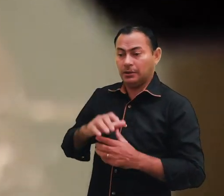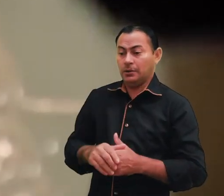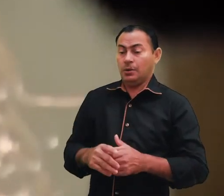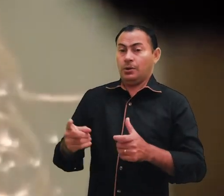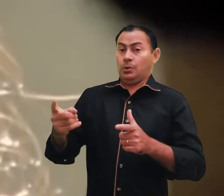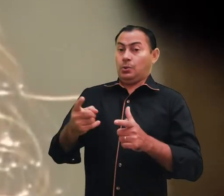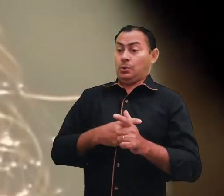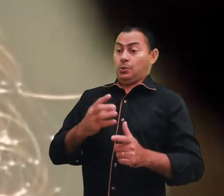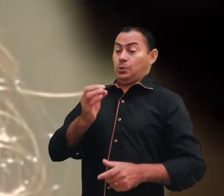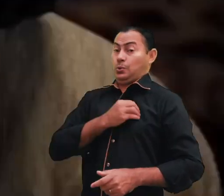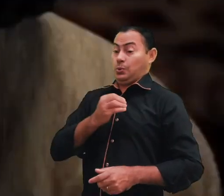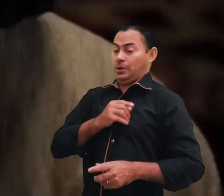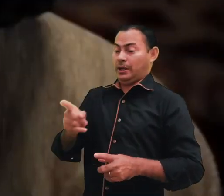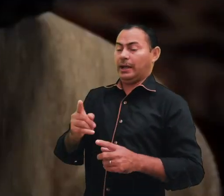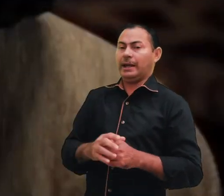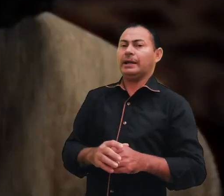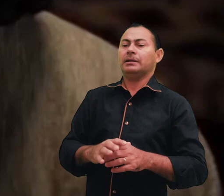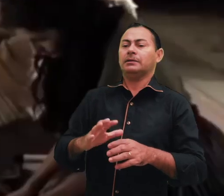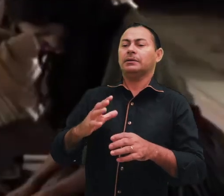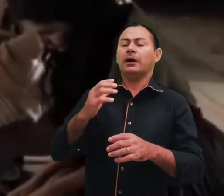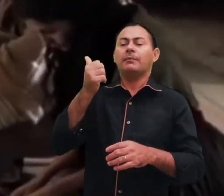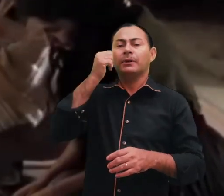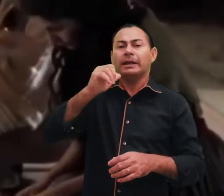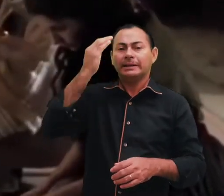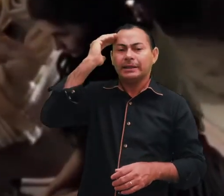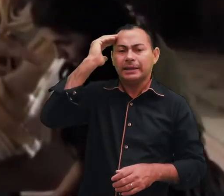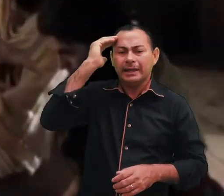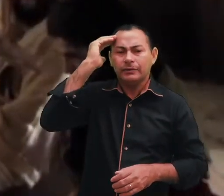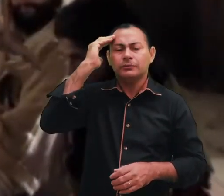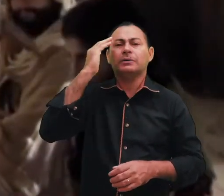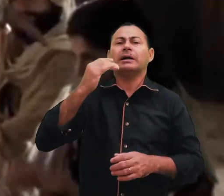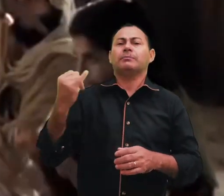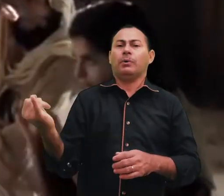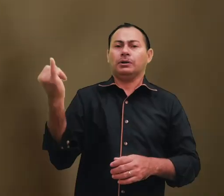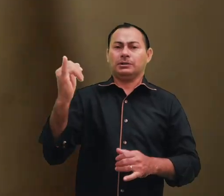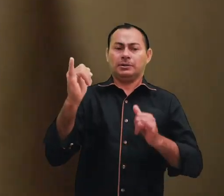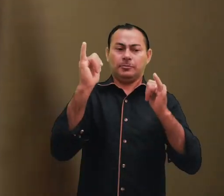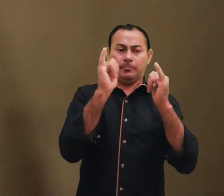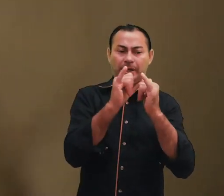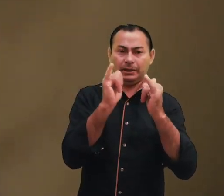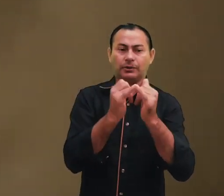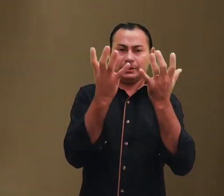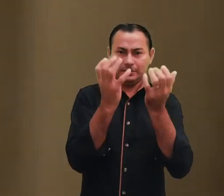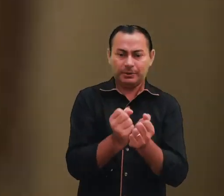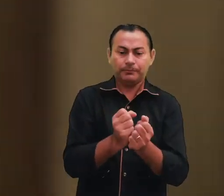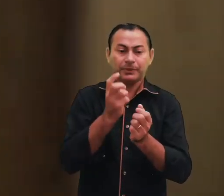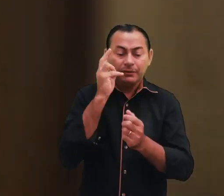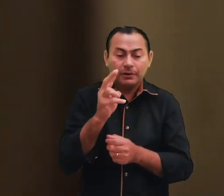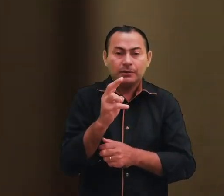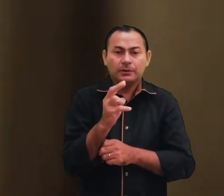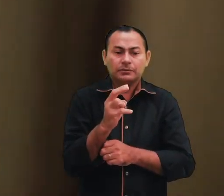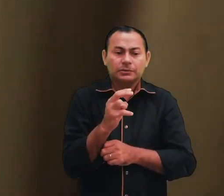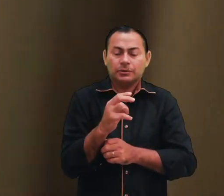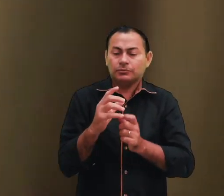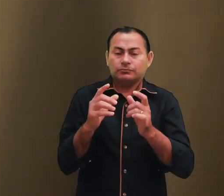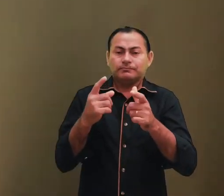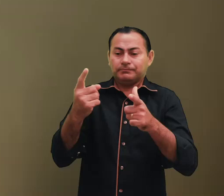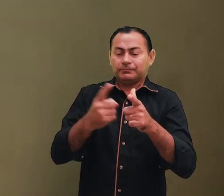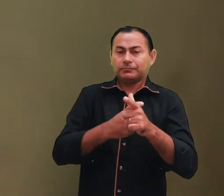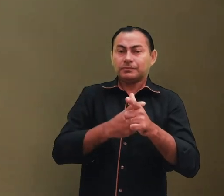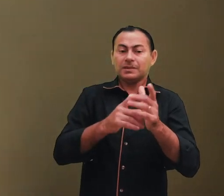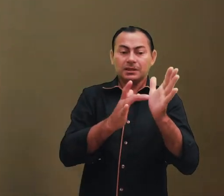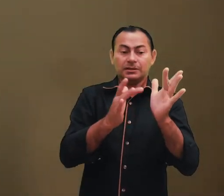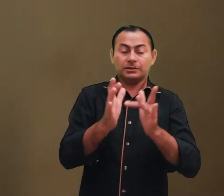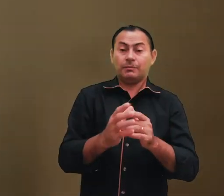débito muito grande e quando ela entendeu a dimensão do perdão que tinha recebido, viu que seu débito com Jesus era